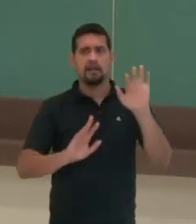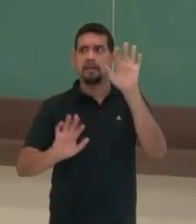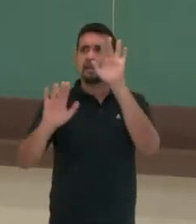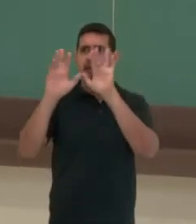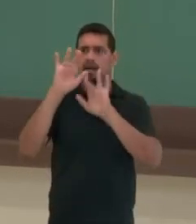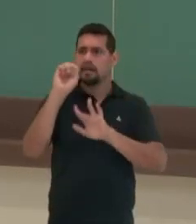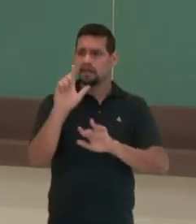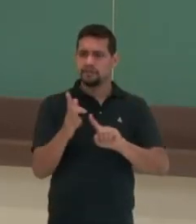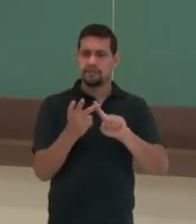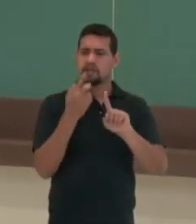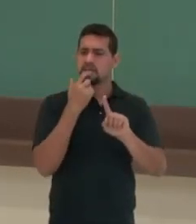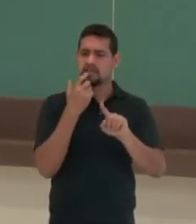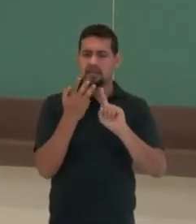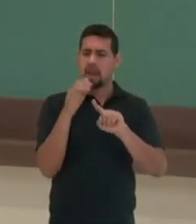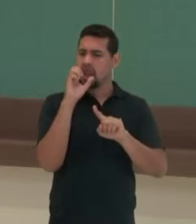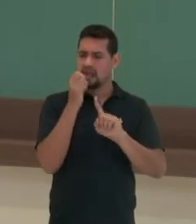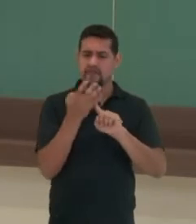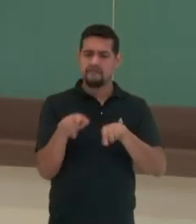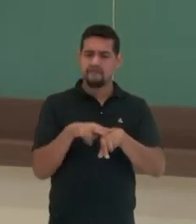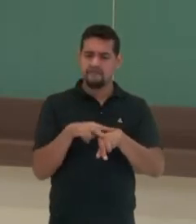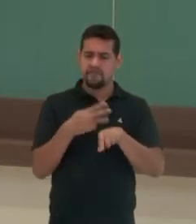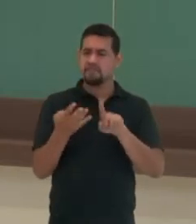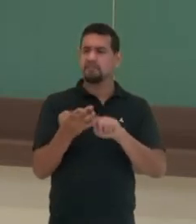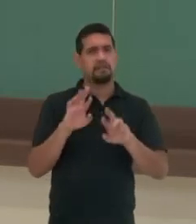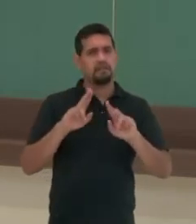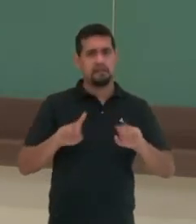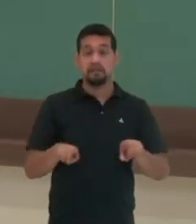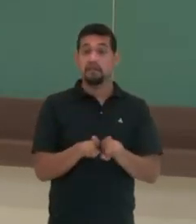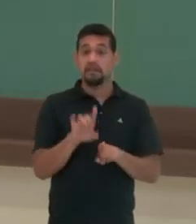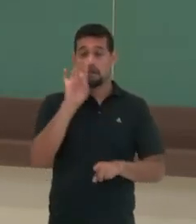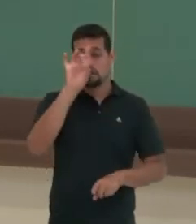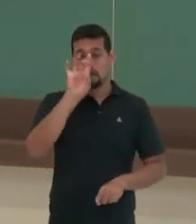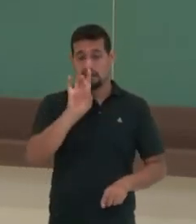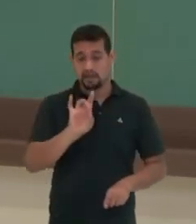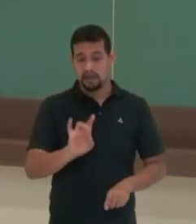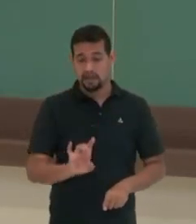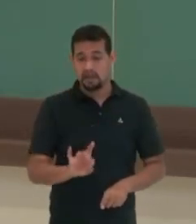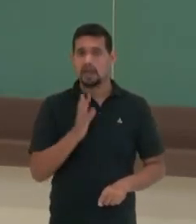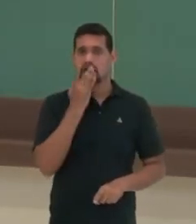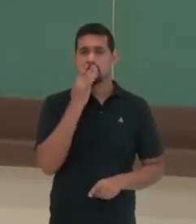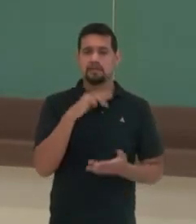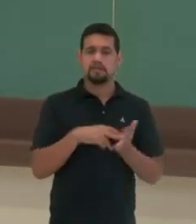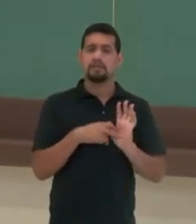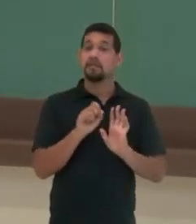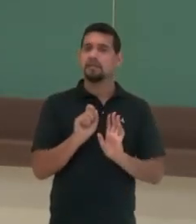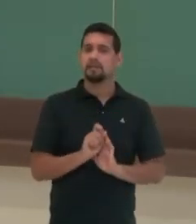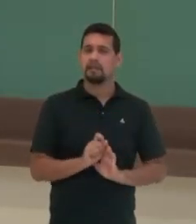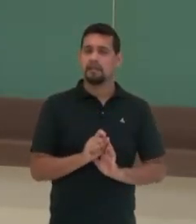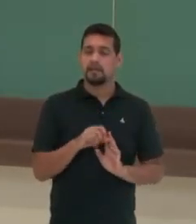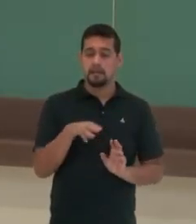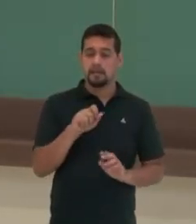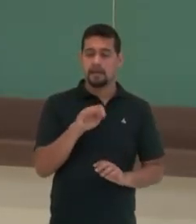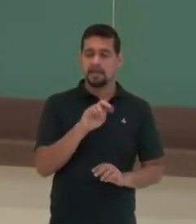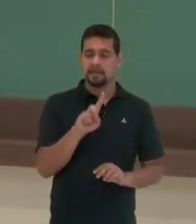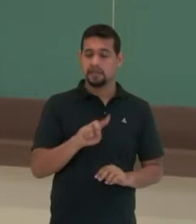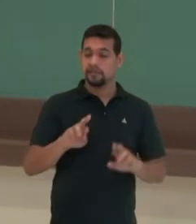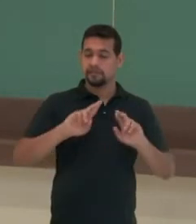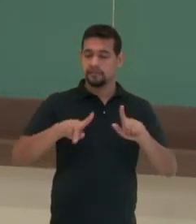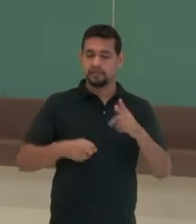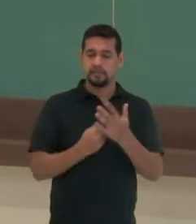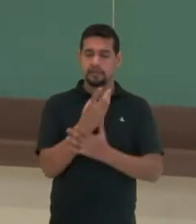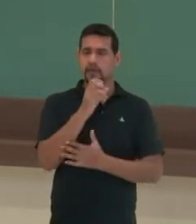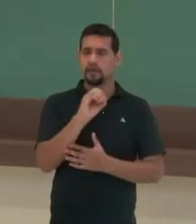matriz em azul, vermelho, laranja, verde, né? Então, cada cor dessa é uma matriz diferente para criar